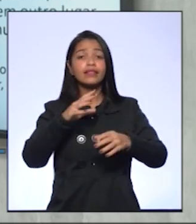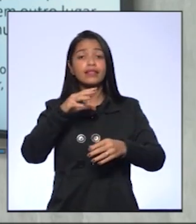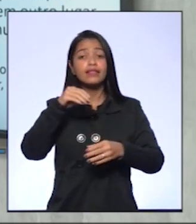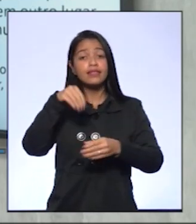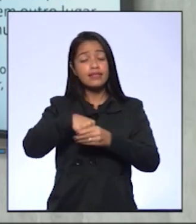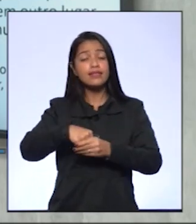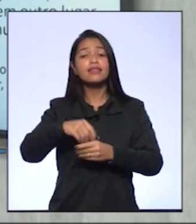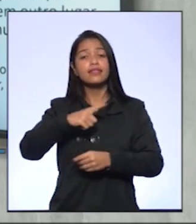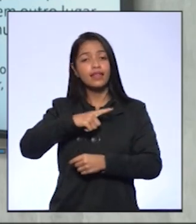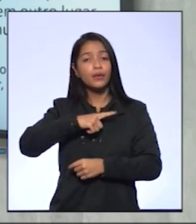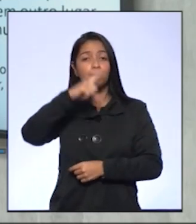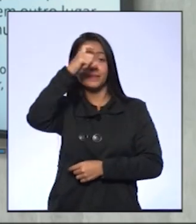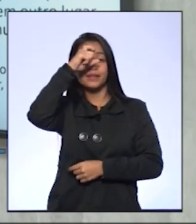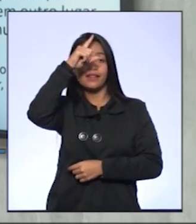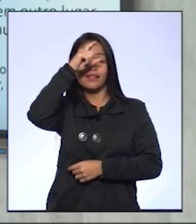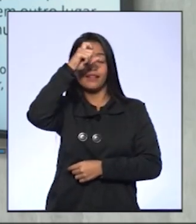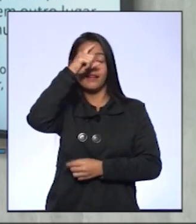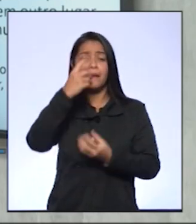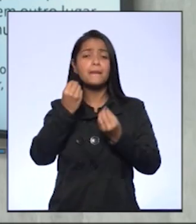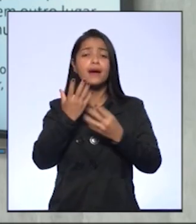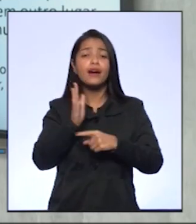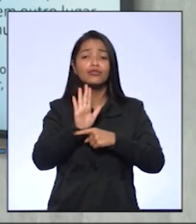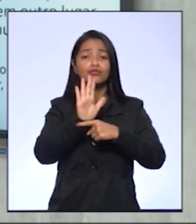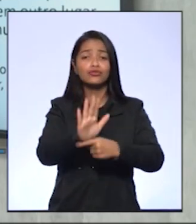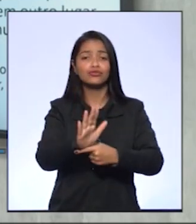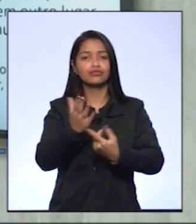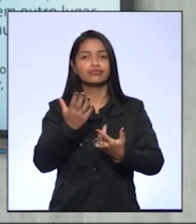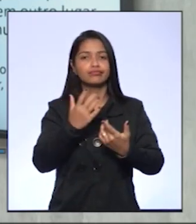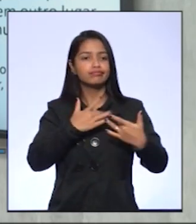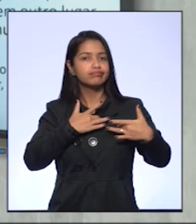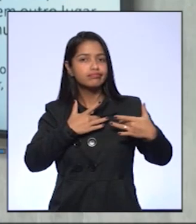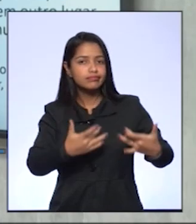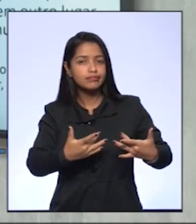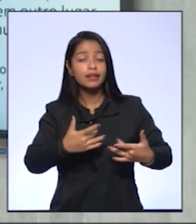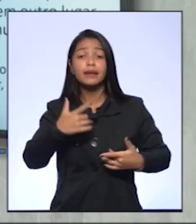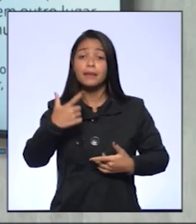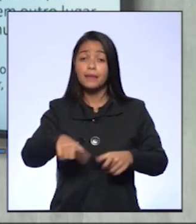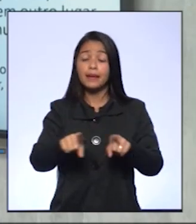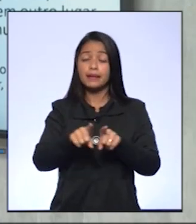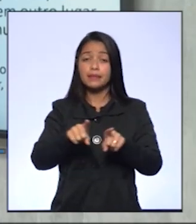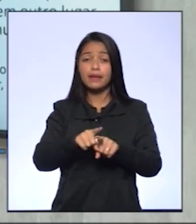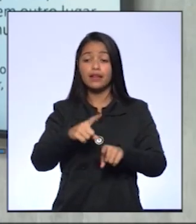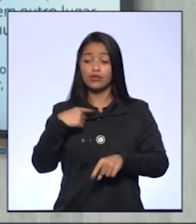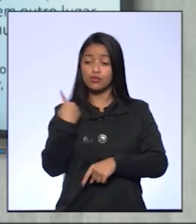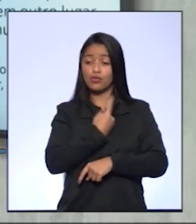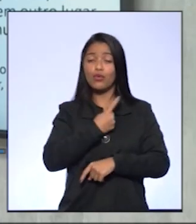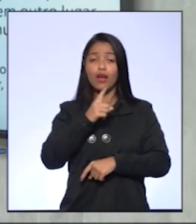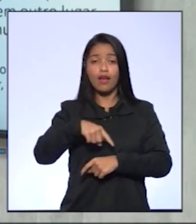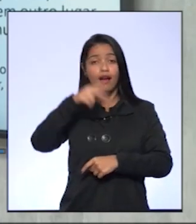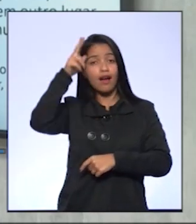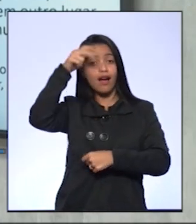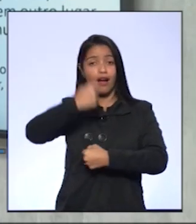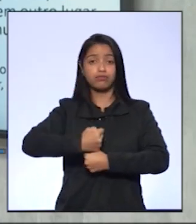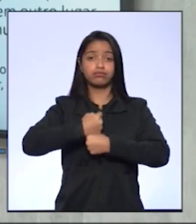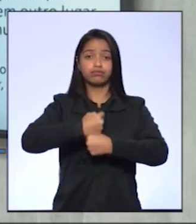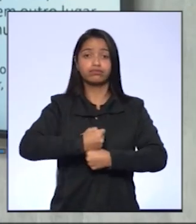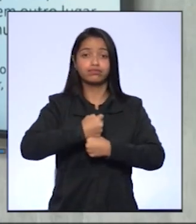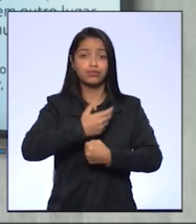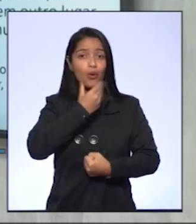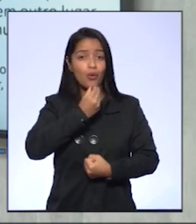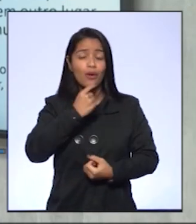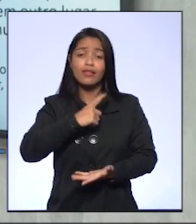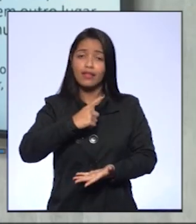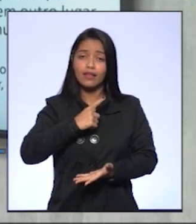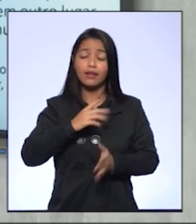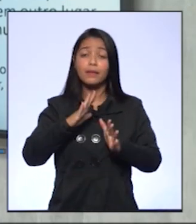que ajudavam as pessoas, hospitais, e ao mesmo tempo eram cavaleiros cruzados. Gente, existe uma ordem chamada Ordem dos